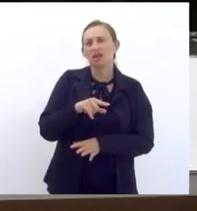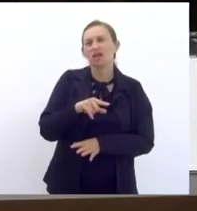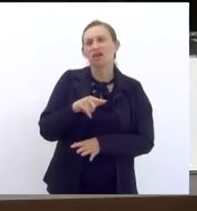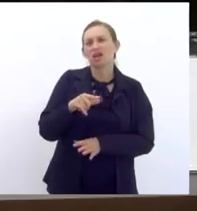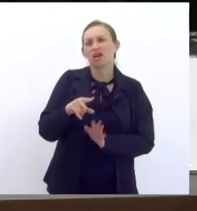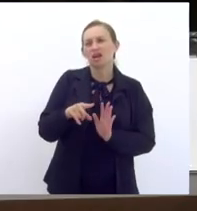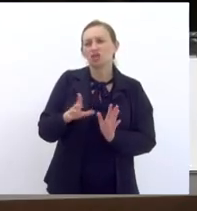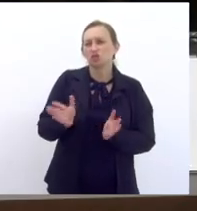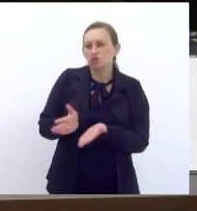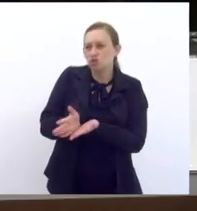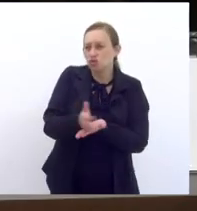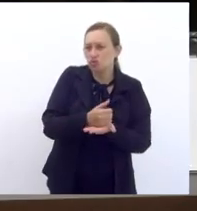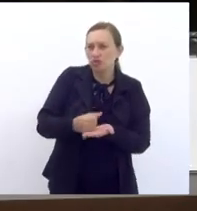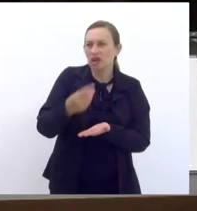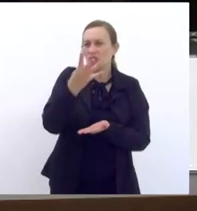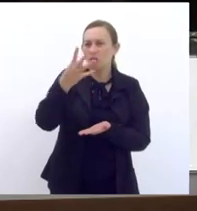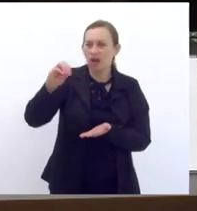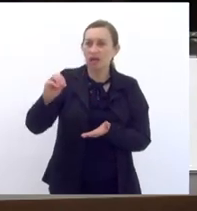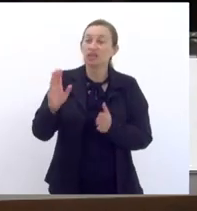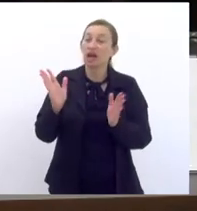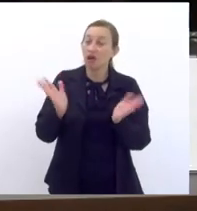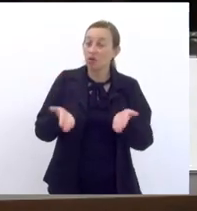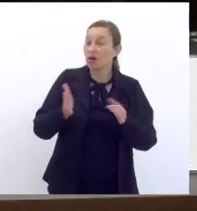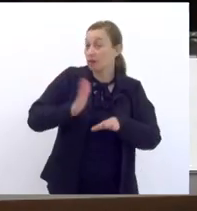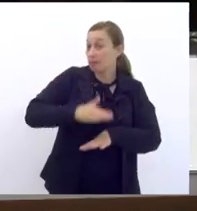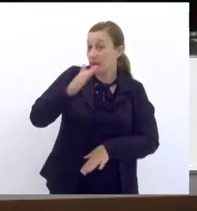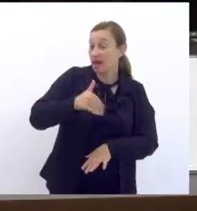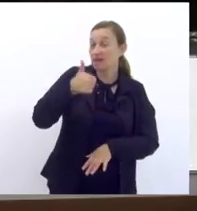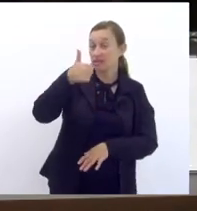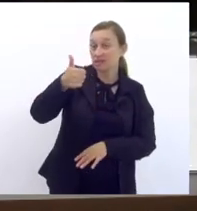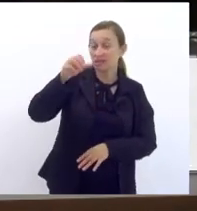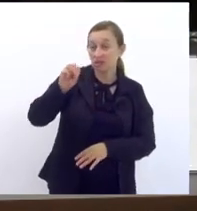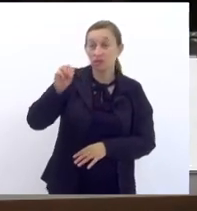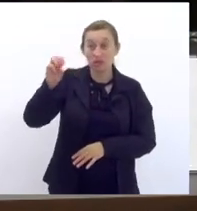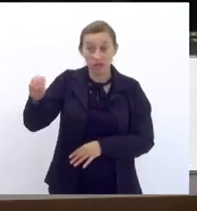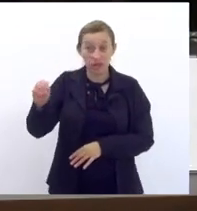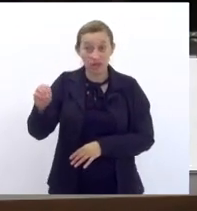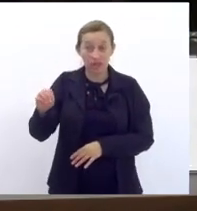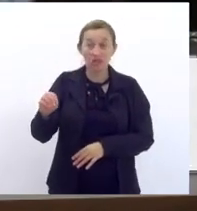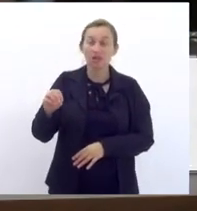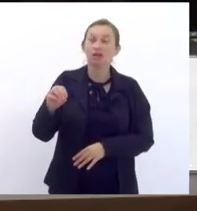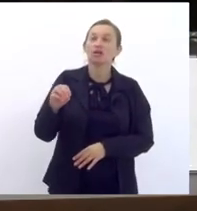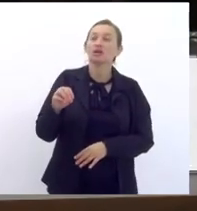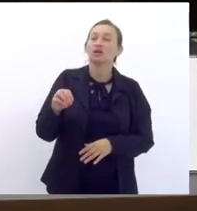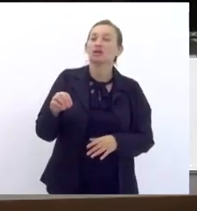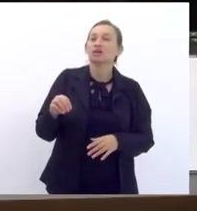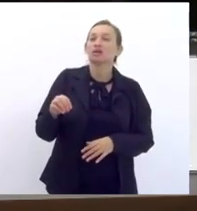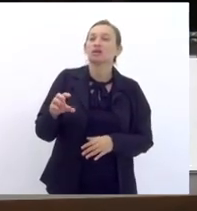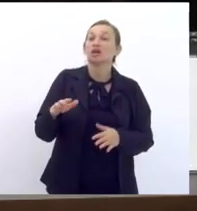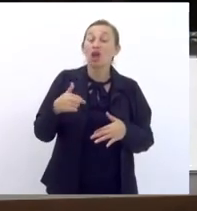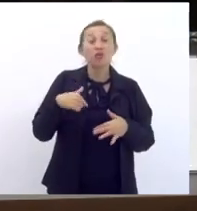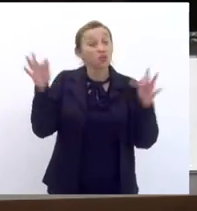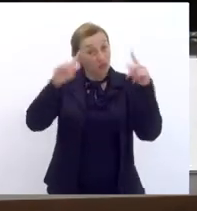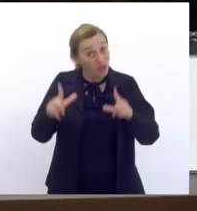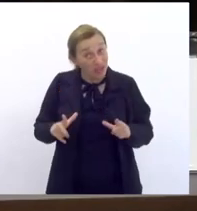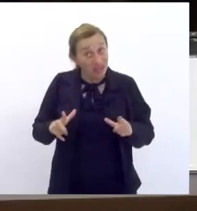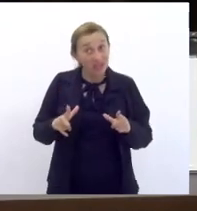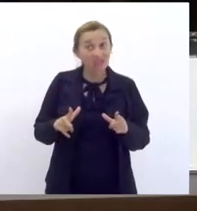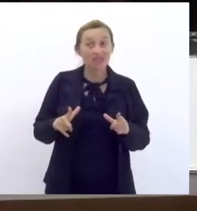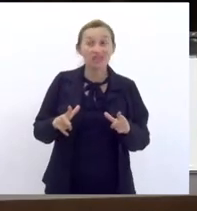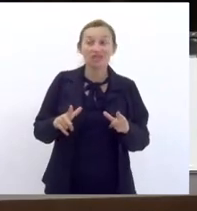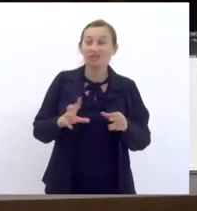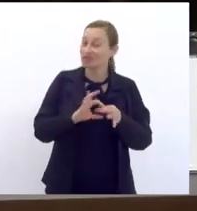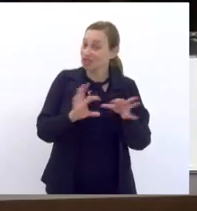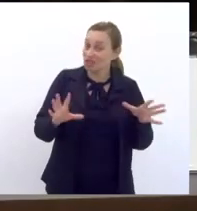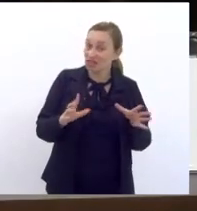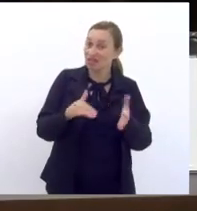tudo Mas a demanda é muito maior a gente vai ter que ajudar esse ano com 180 toneladas muito bom eu tô feliz eu disse que eu não deixava